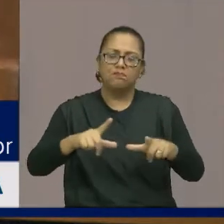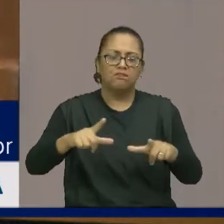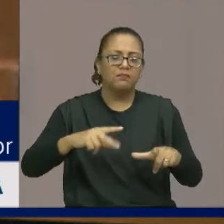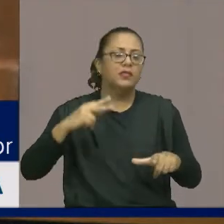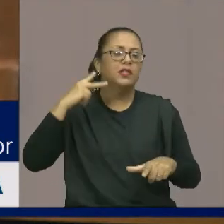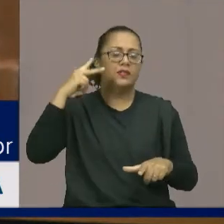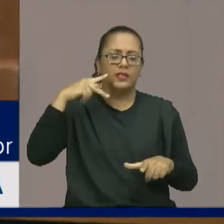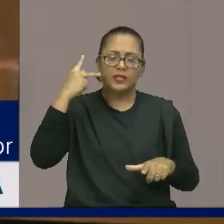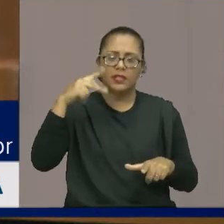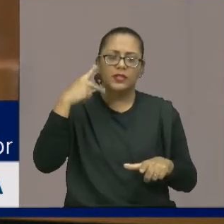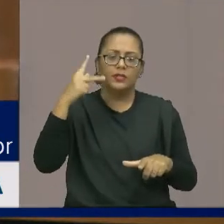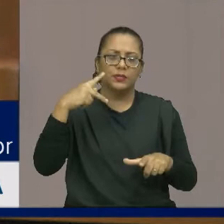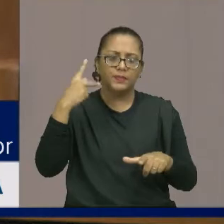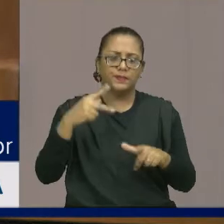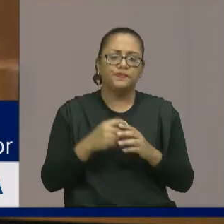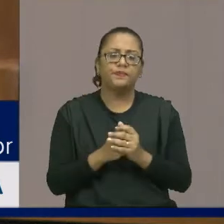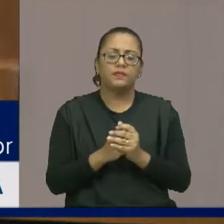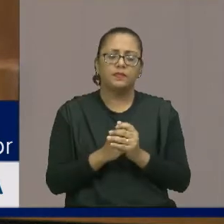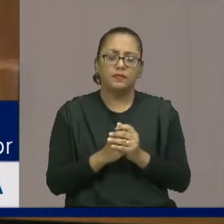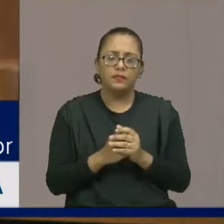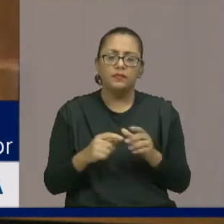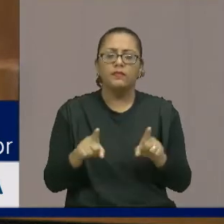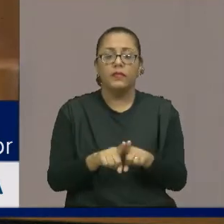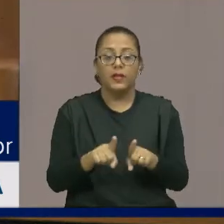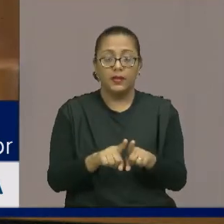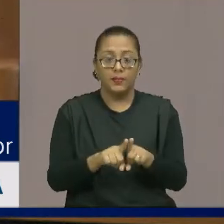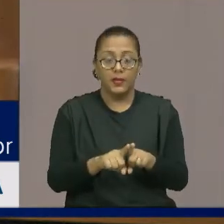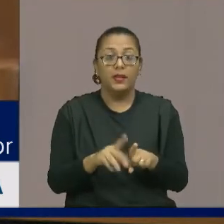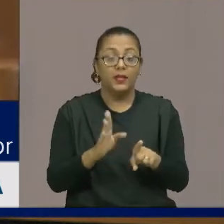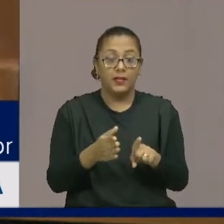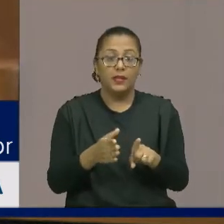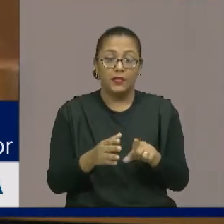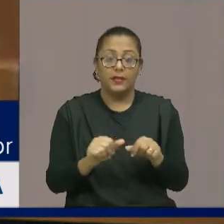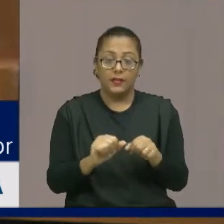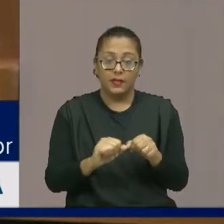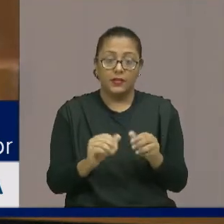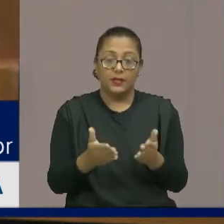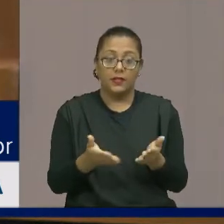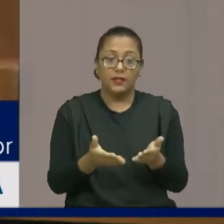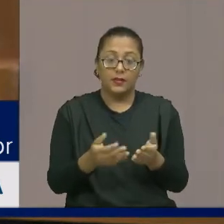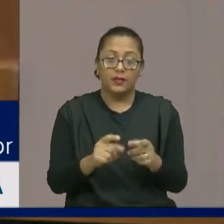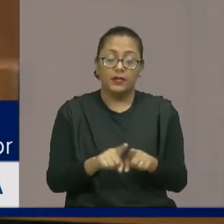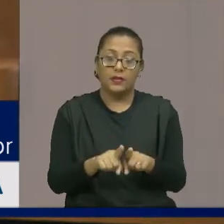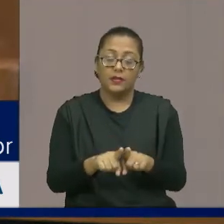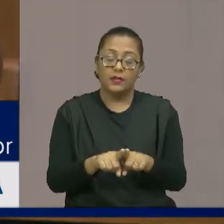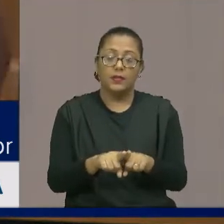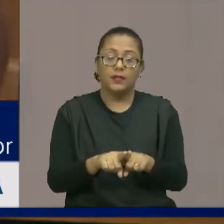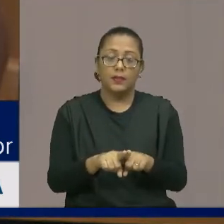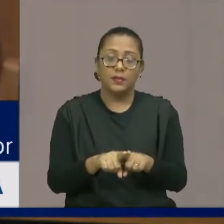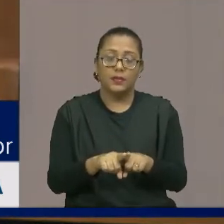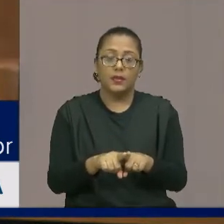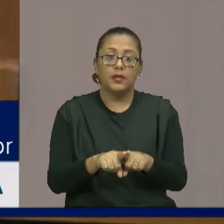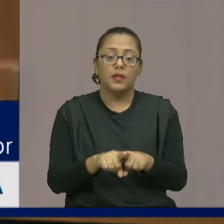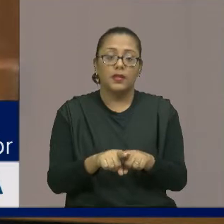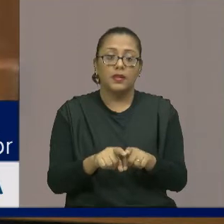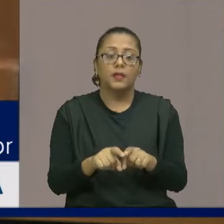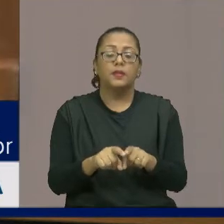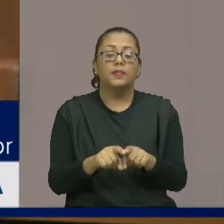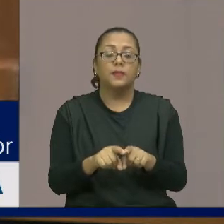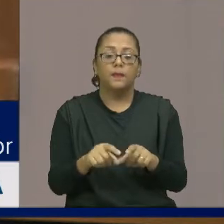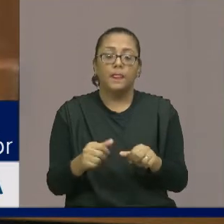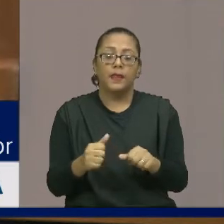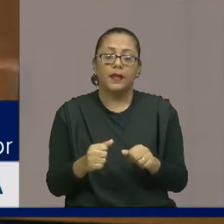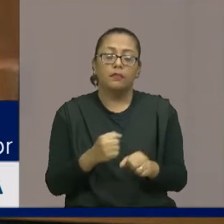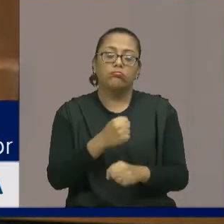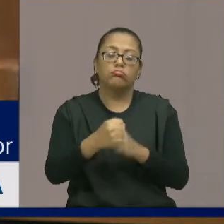profícuo. Uma das indicações recentes que nós tivemos aí nessa legislatura, há um pouco mais de um